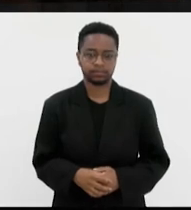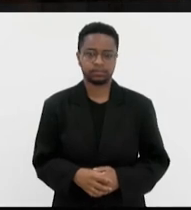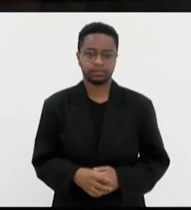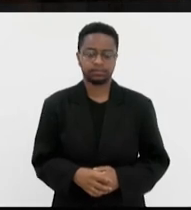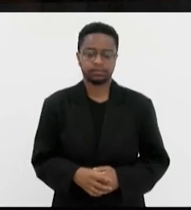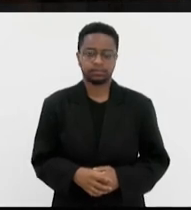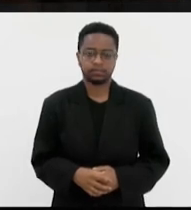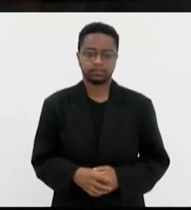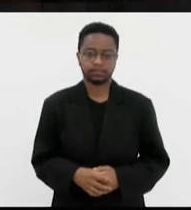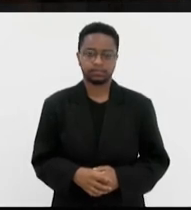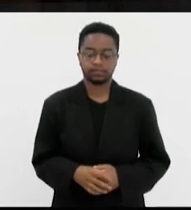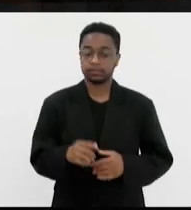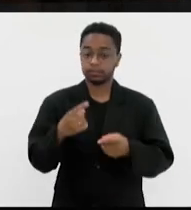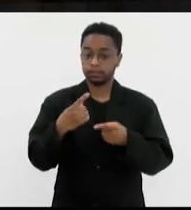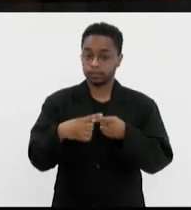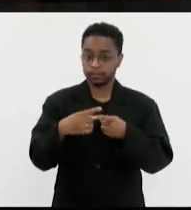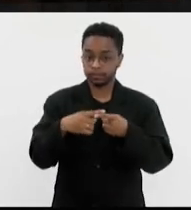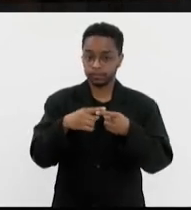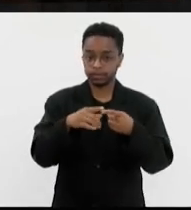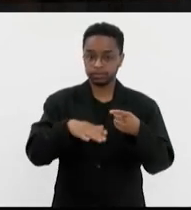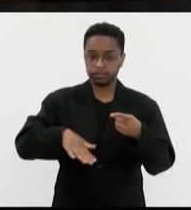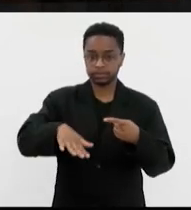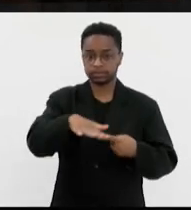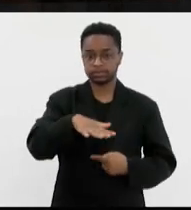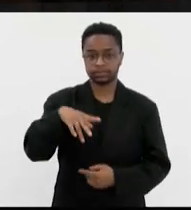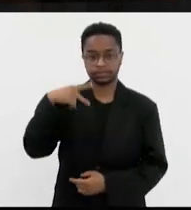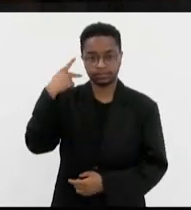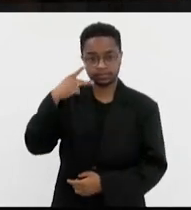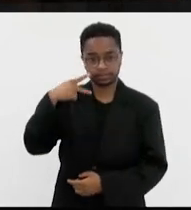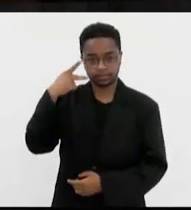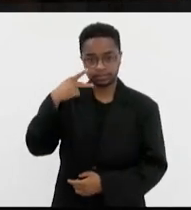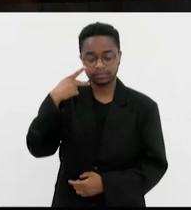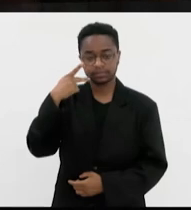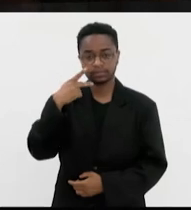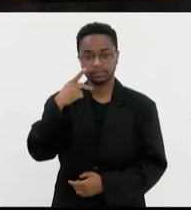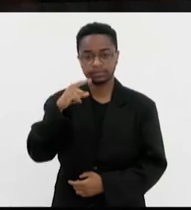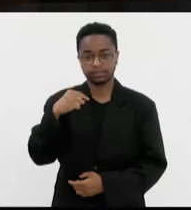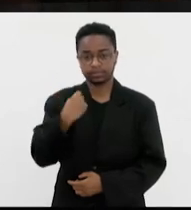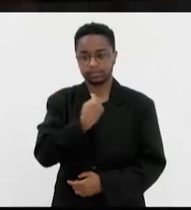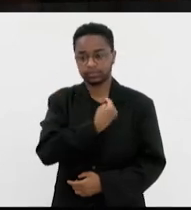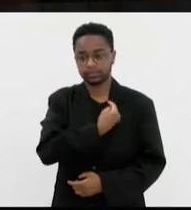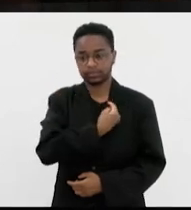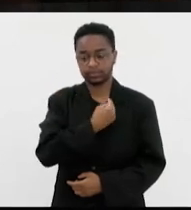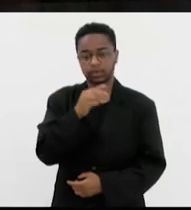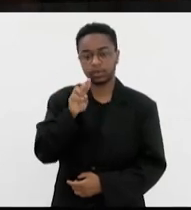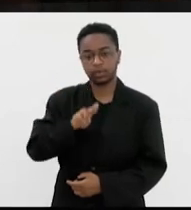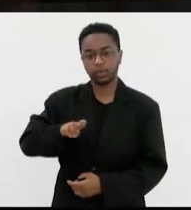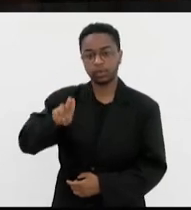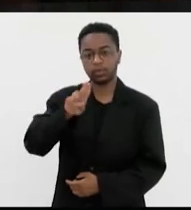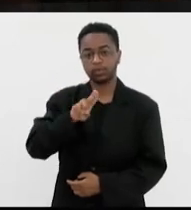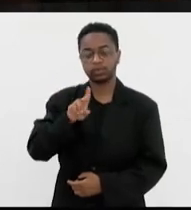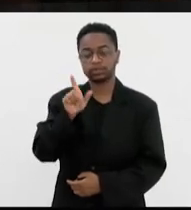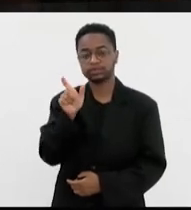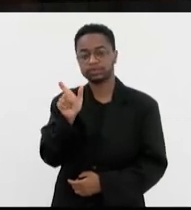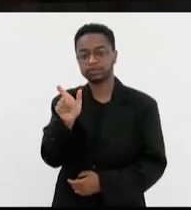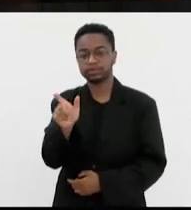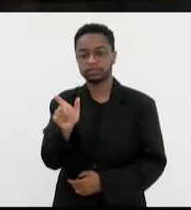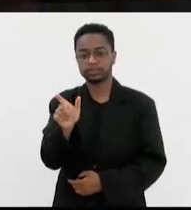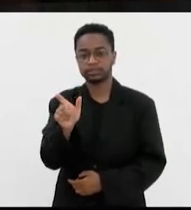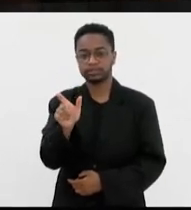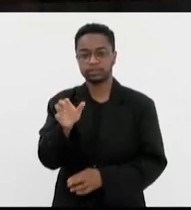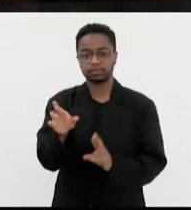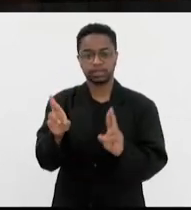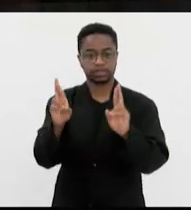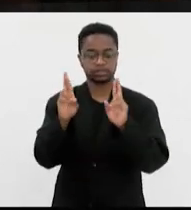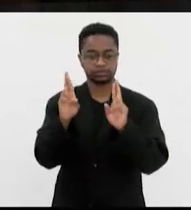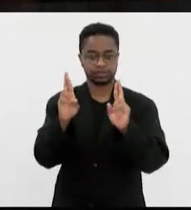Porque na política se usa muito o termo